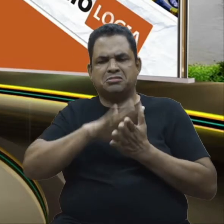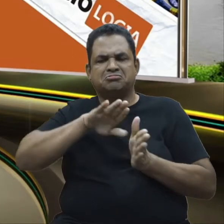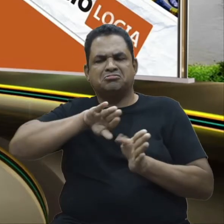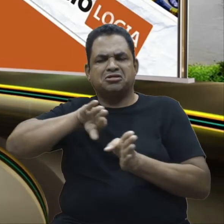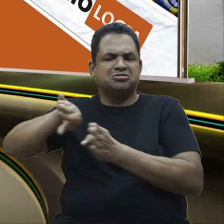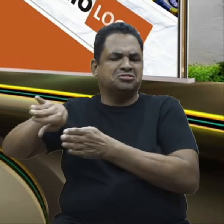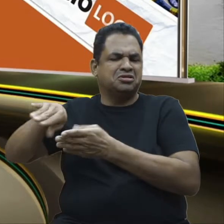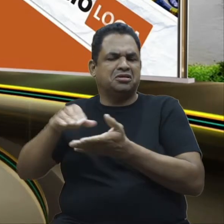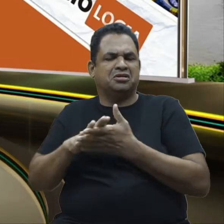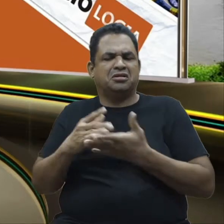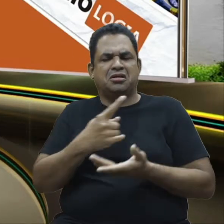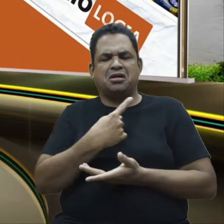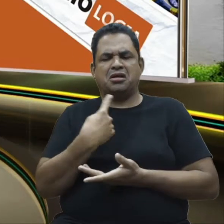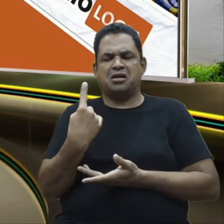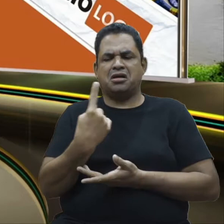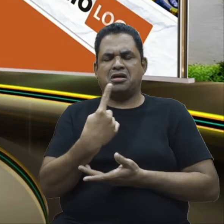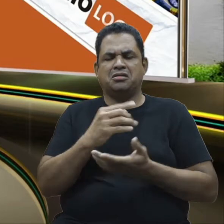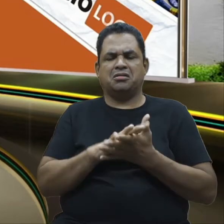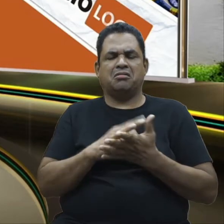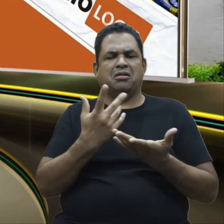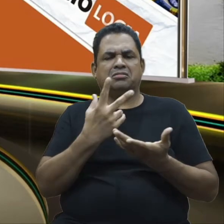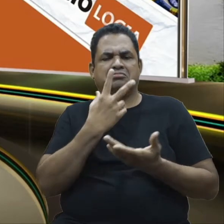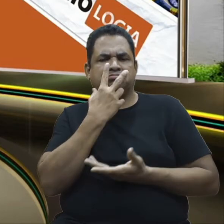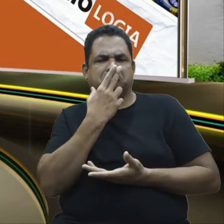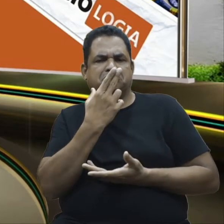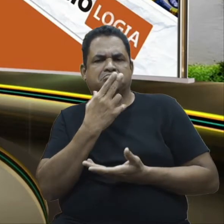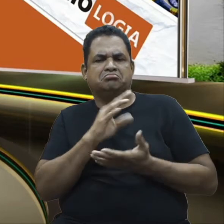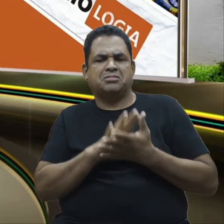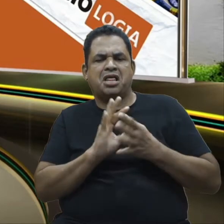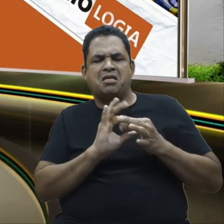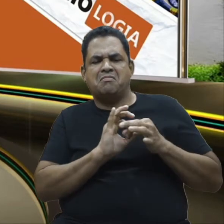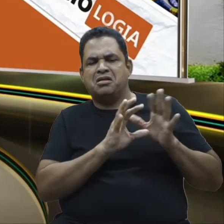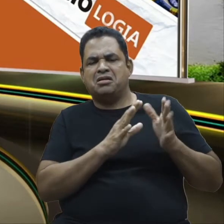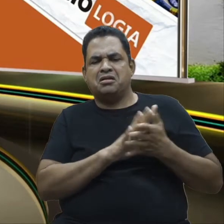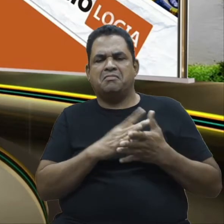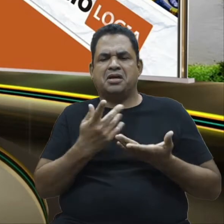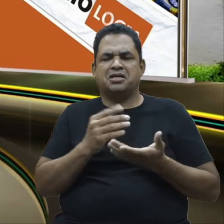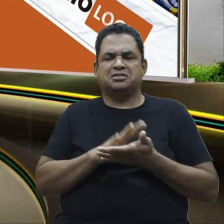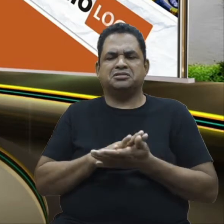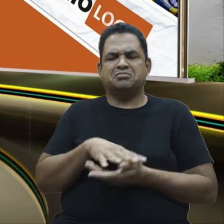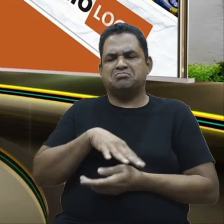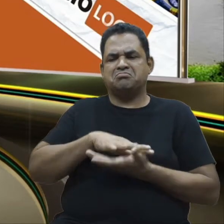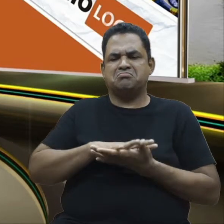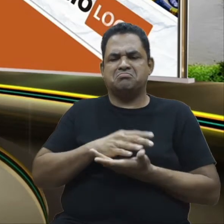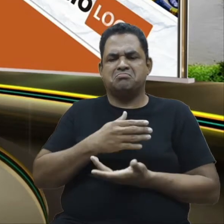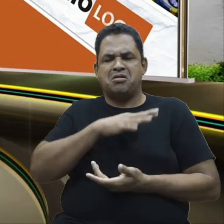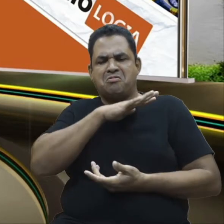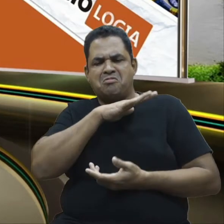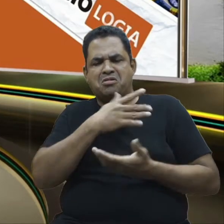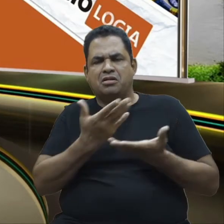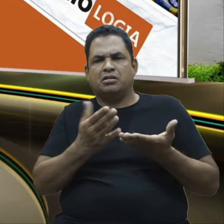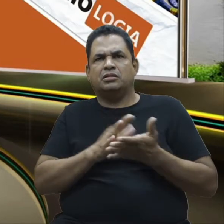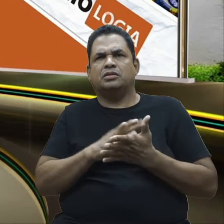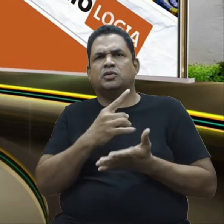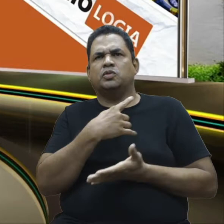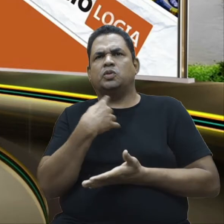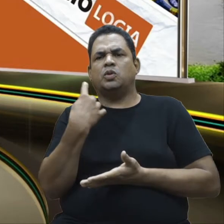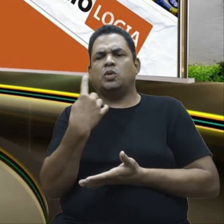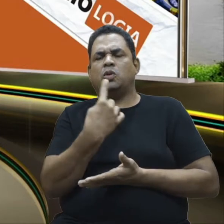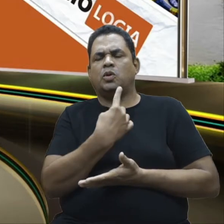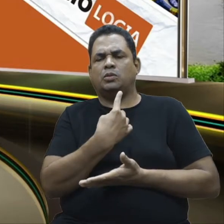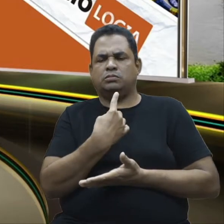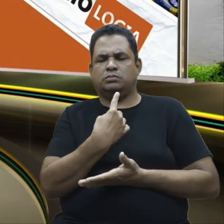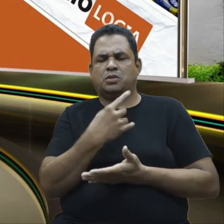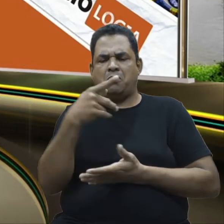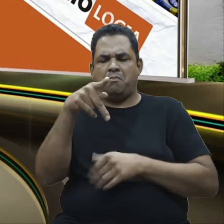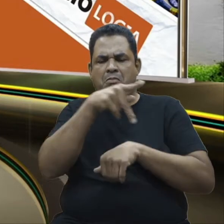mesmos, com síndrome de vira-lata, nos achamos muito pior do que outros países. Gente, nós somos um país